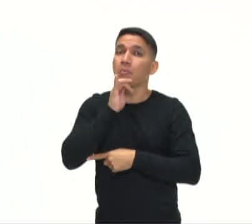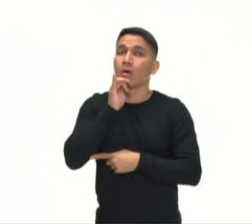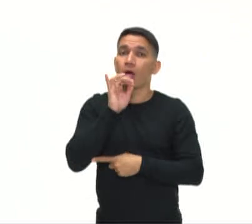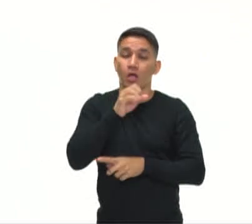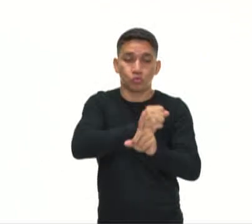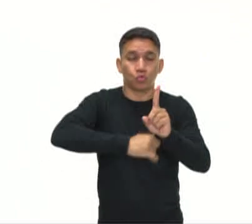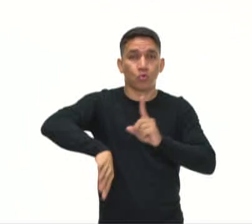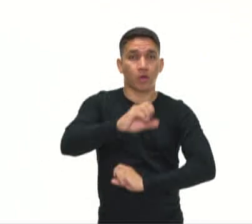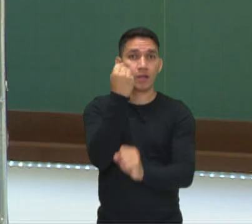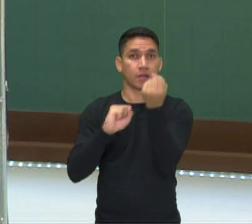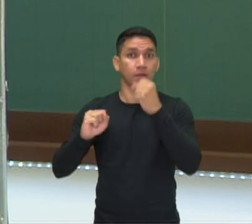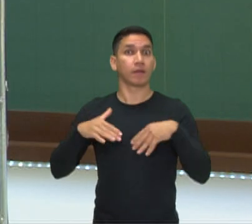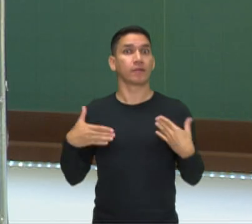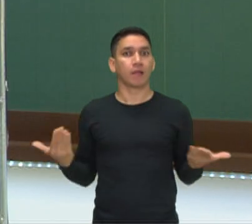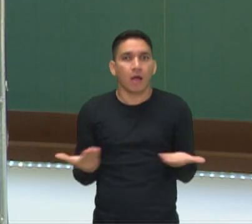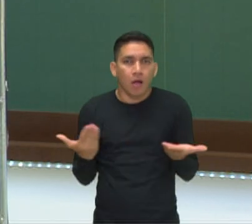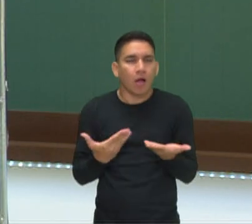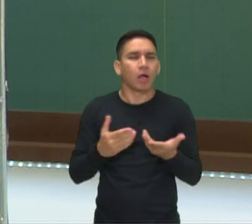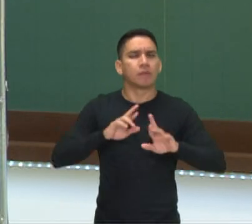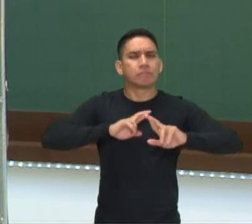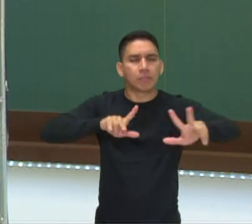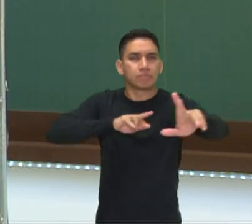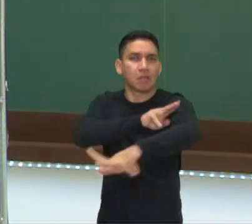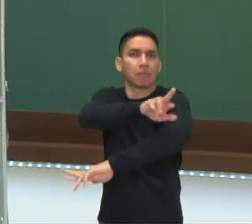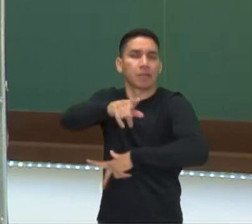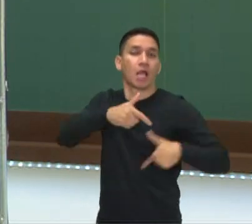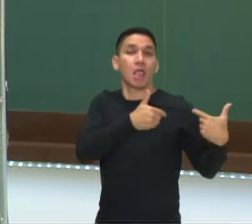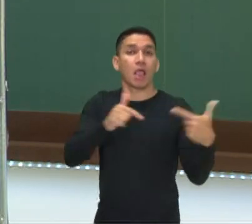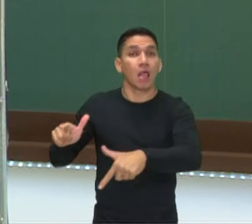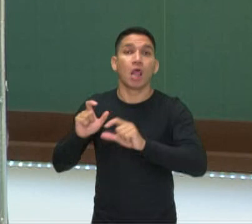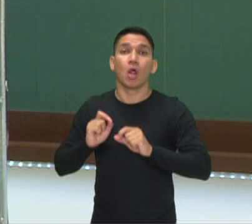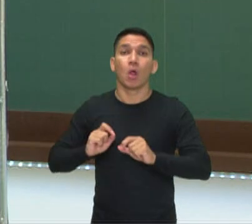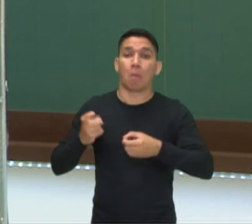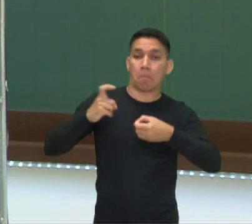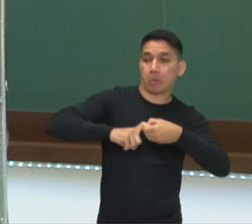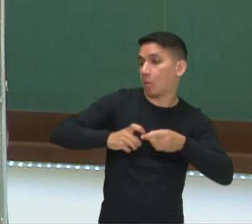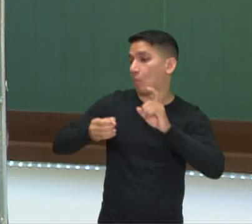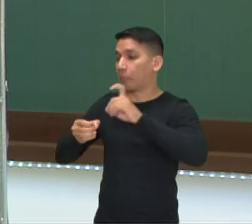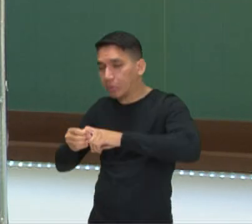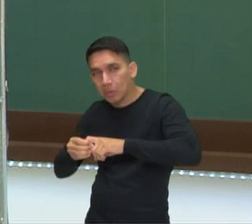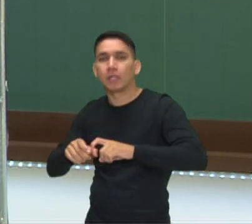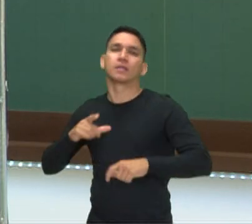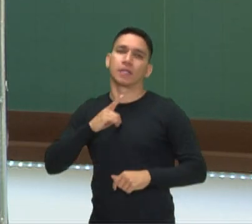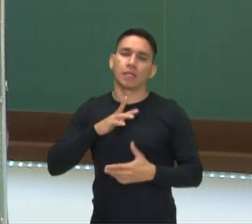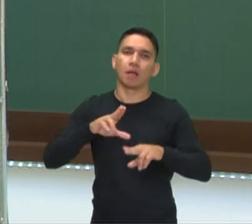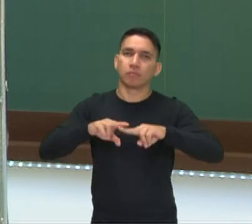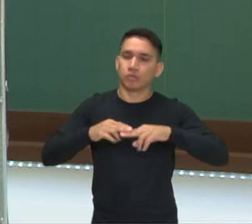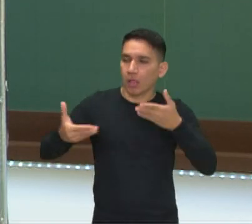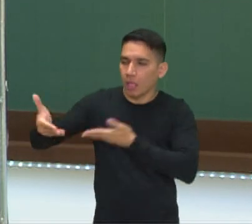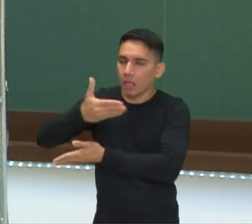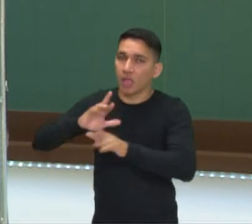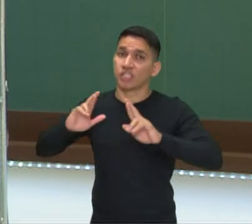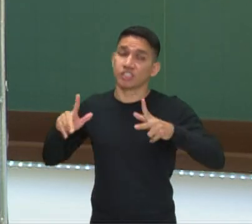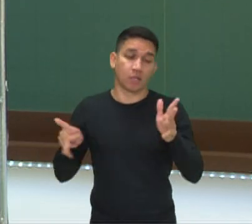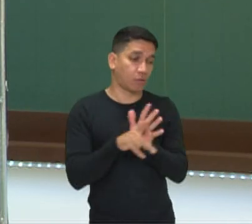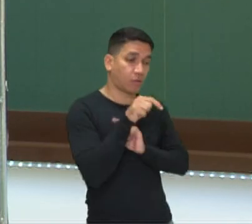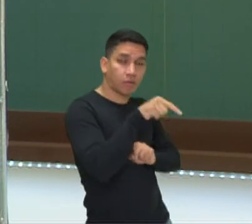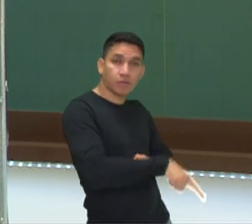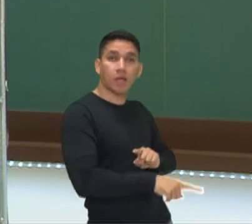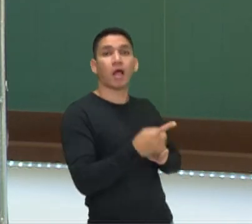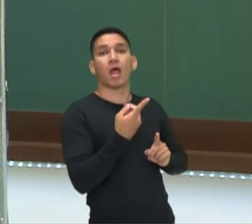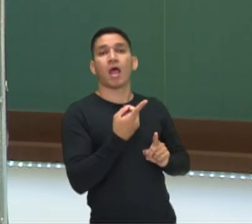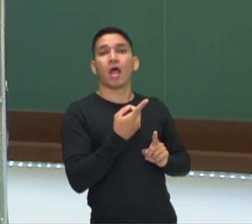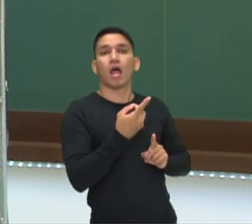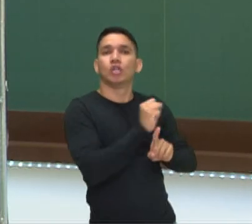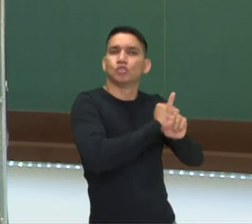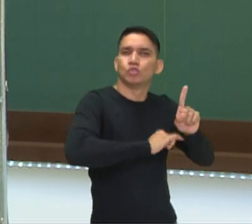industrial. Então agora nós temos trabalhos diferentes e uma interdependência entre si, bem diferente do que o cenário lá da